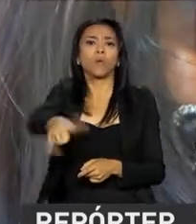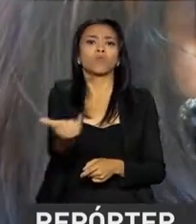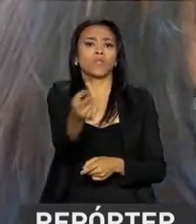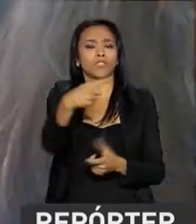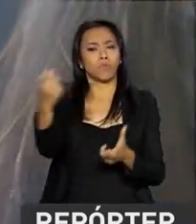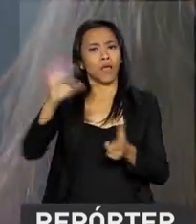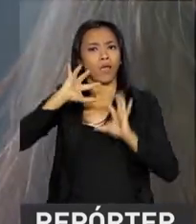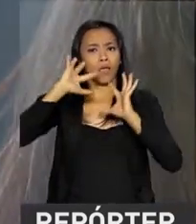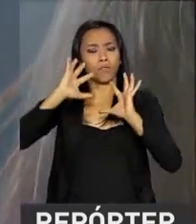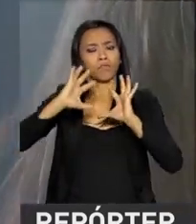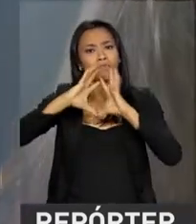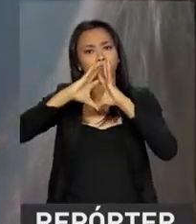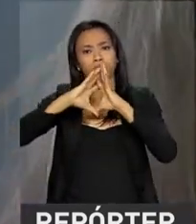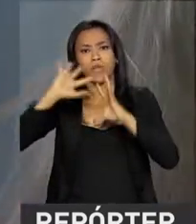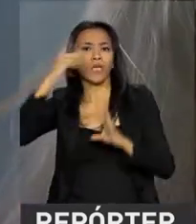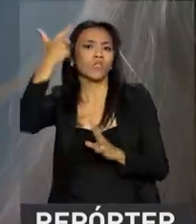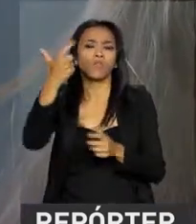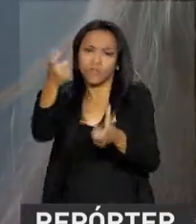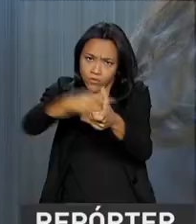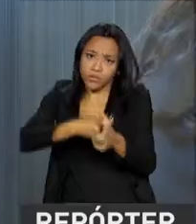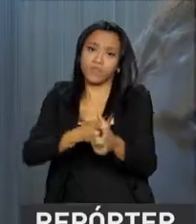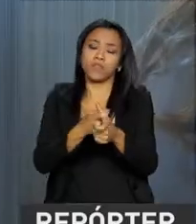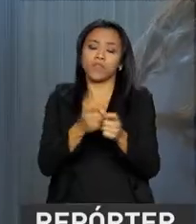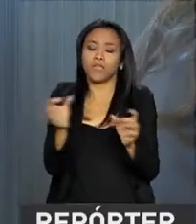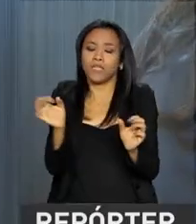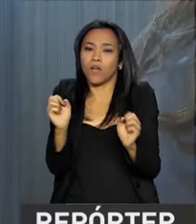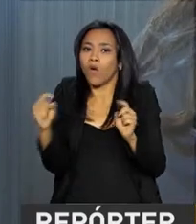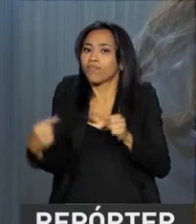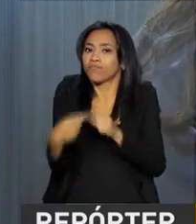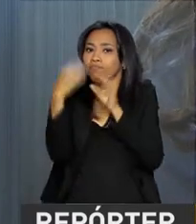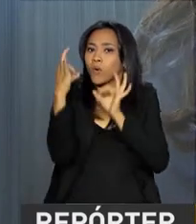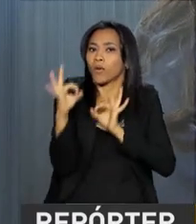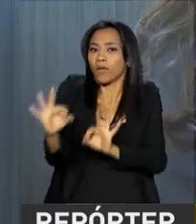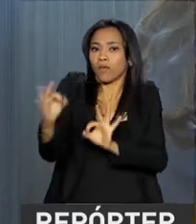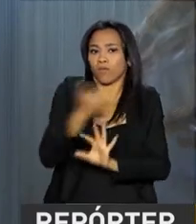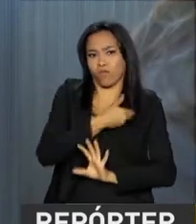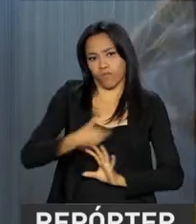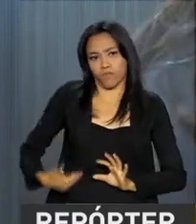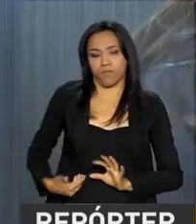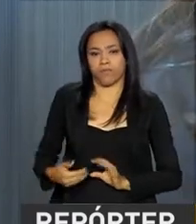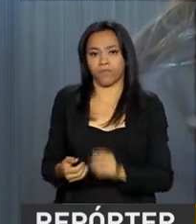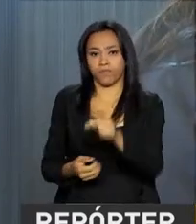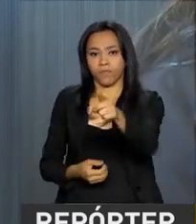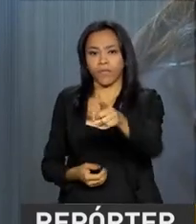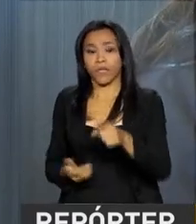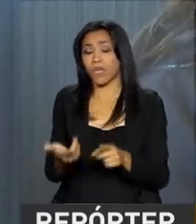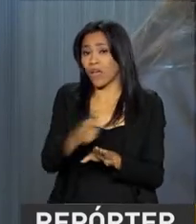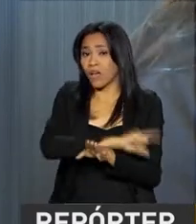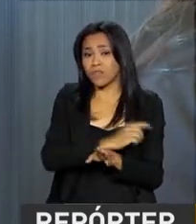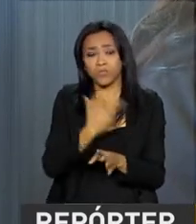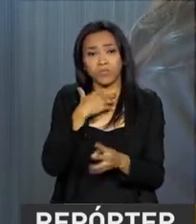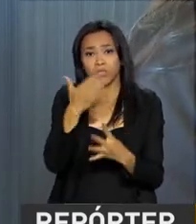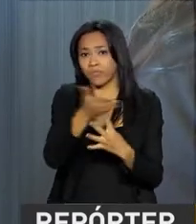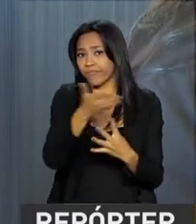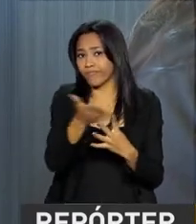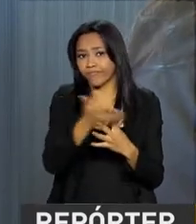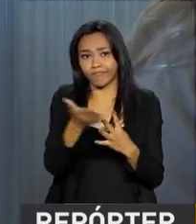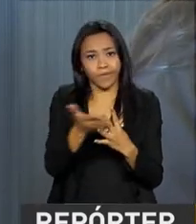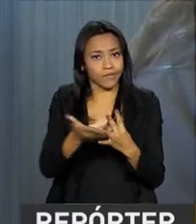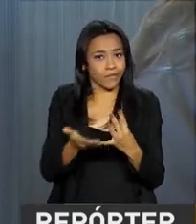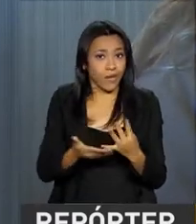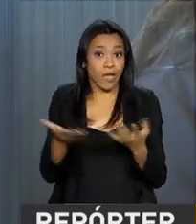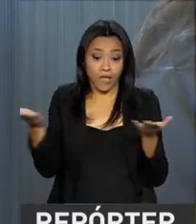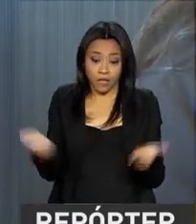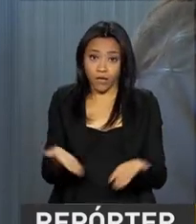dívidas e ficar em dia com a receita uma situação normal ele não poderia parcelar dessa forma com